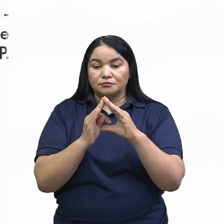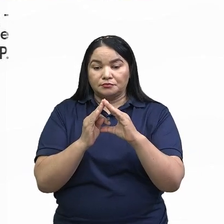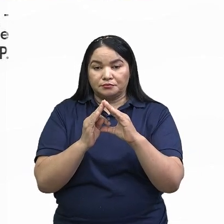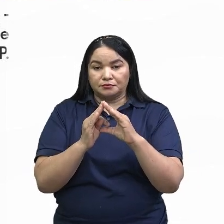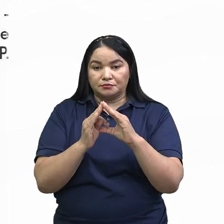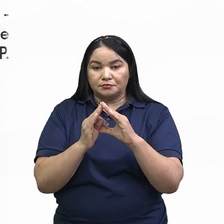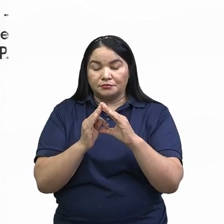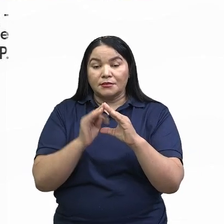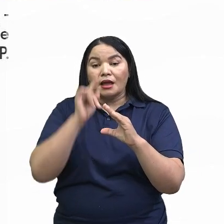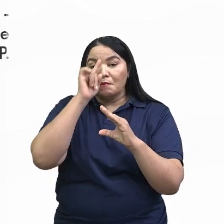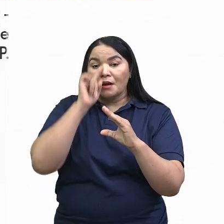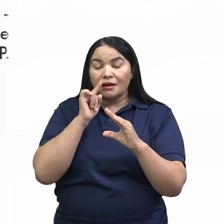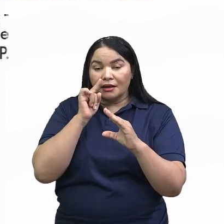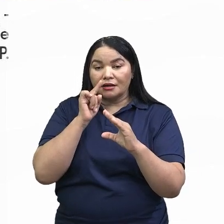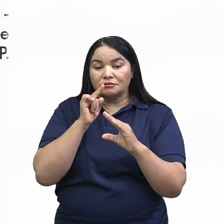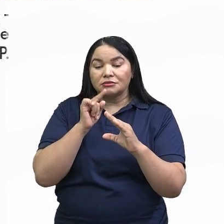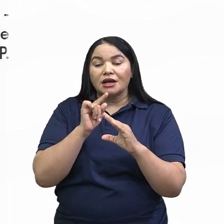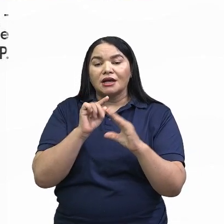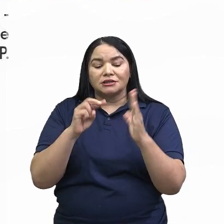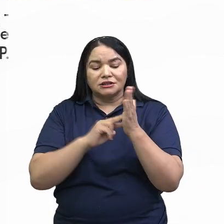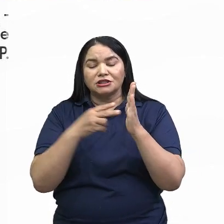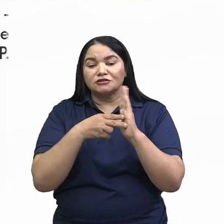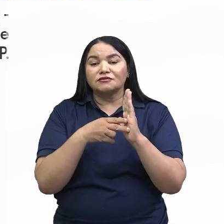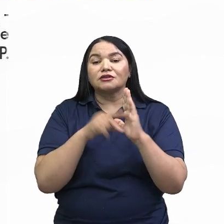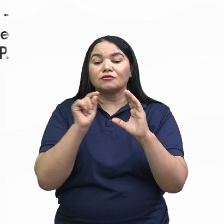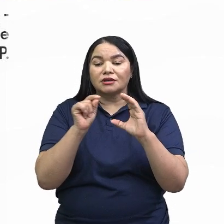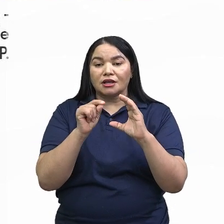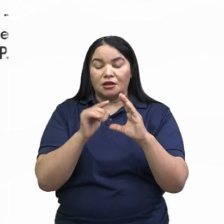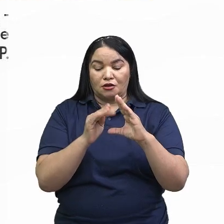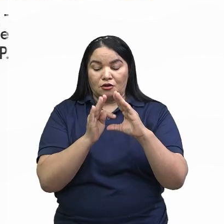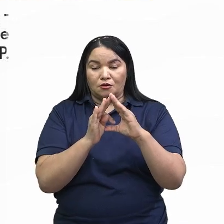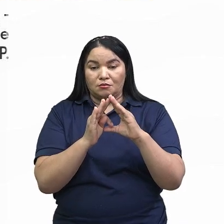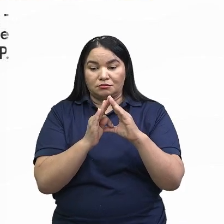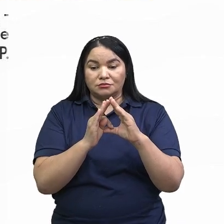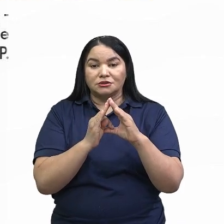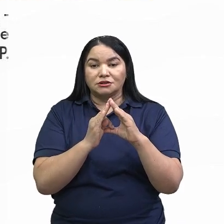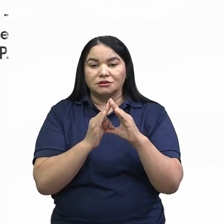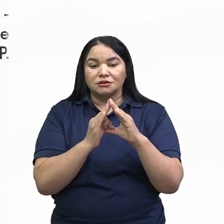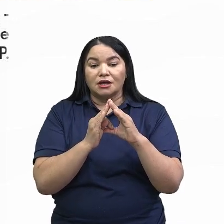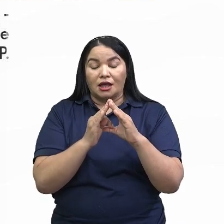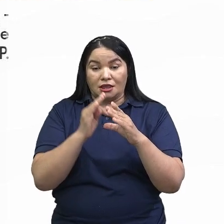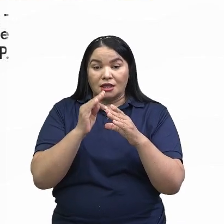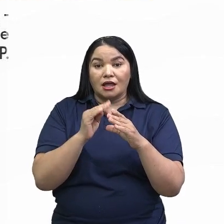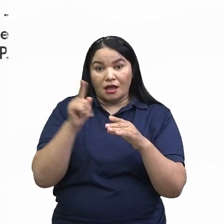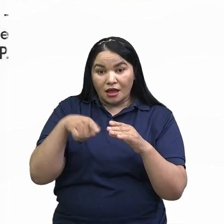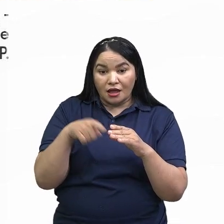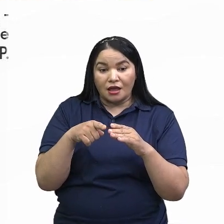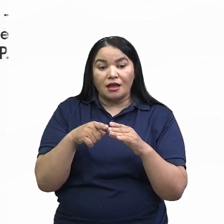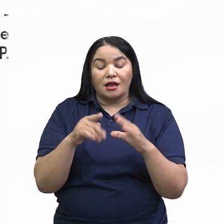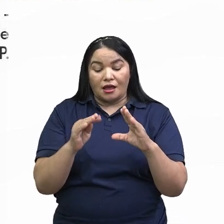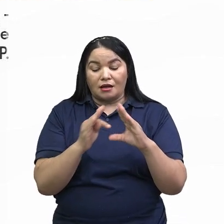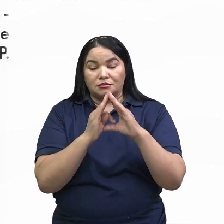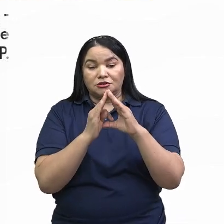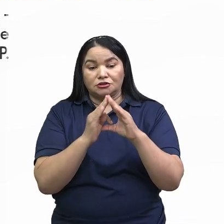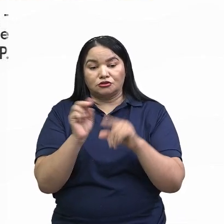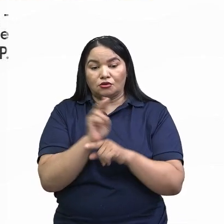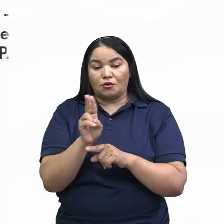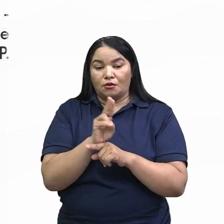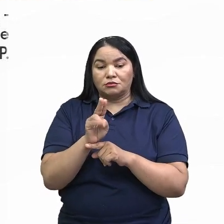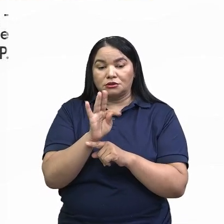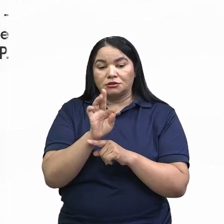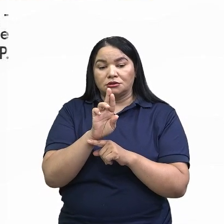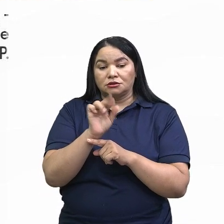amarelo. E aí quer dizer que esse alimento, né, que esse produto ali, ele é um produto transgênico. Então, olha aí,